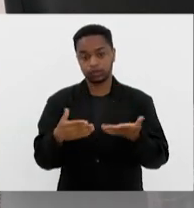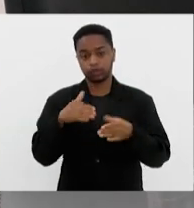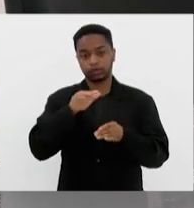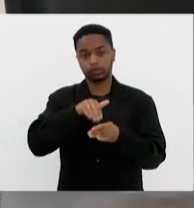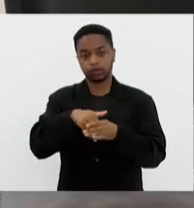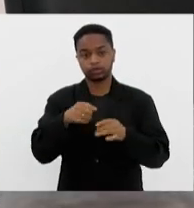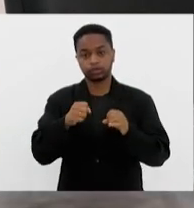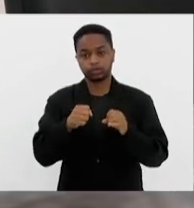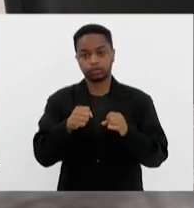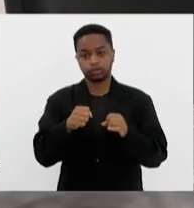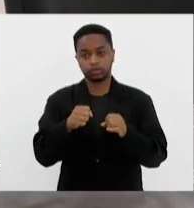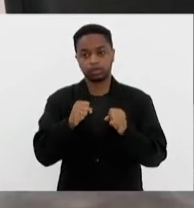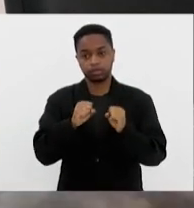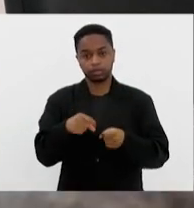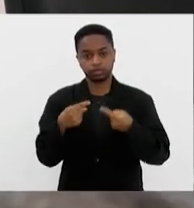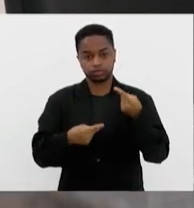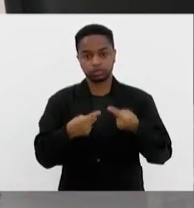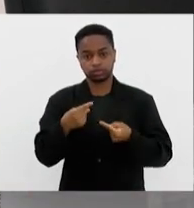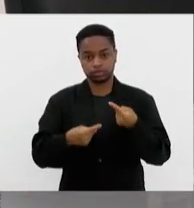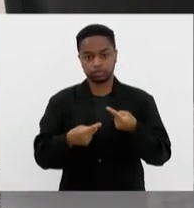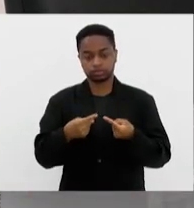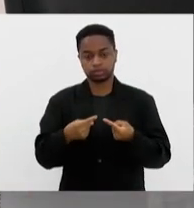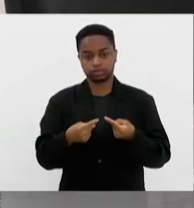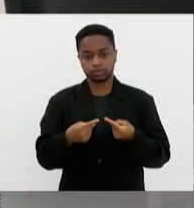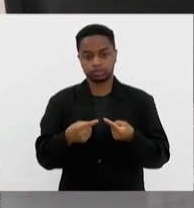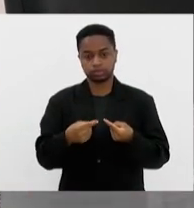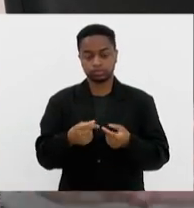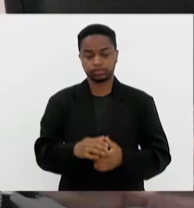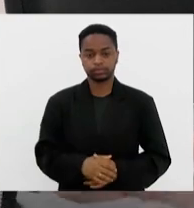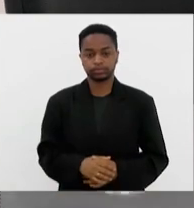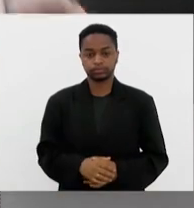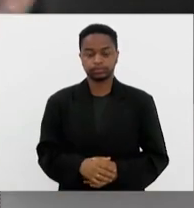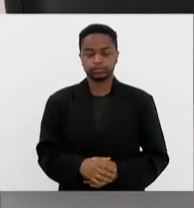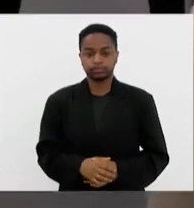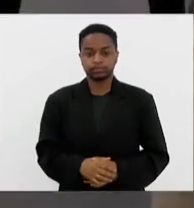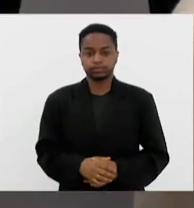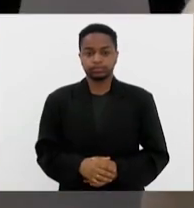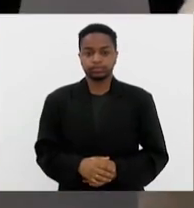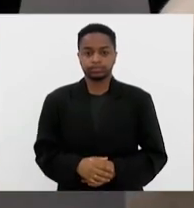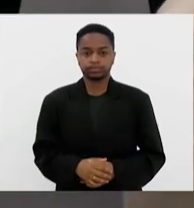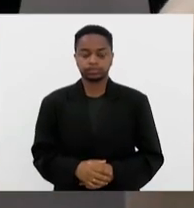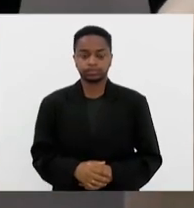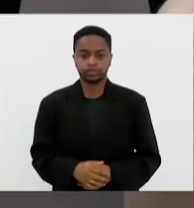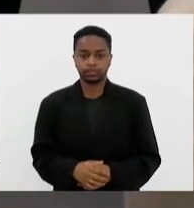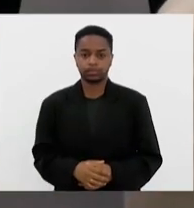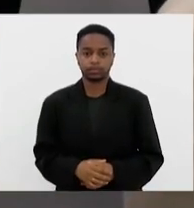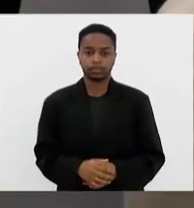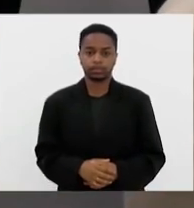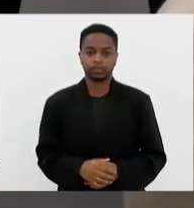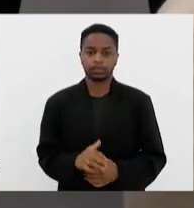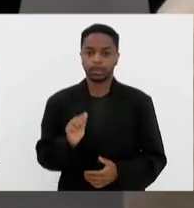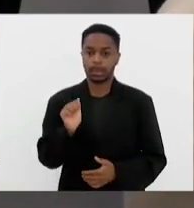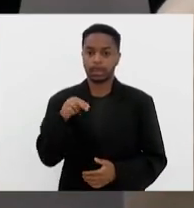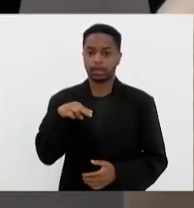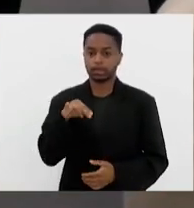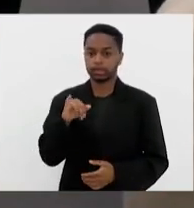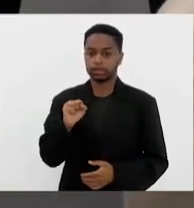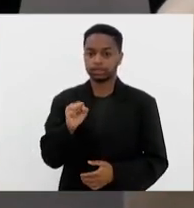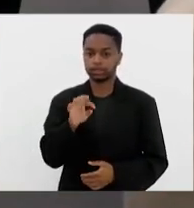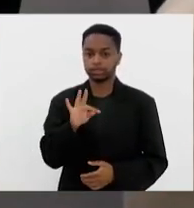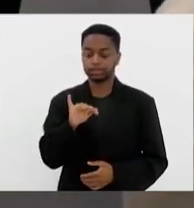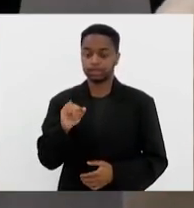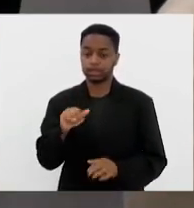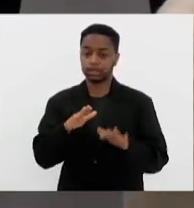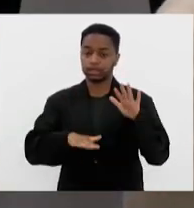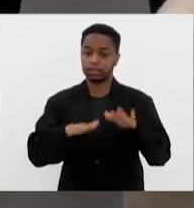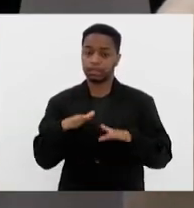discussão, em discussão, deputado Luiz Paulo. Senhor presidente, a anistia vai depender